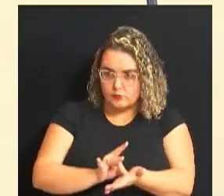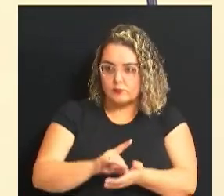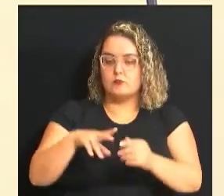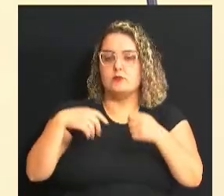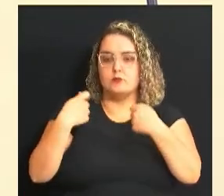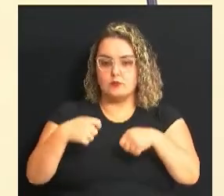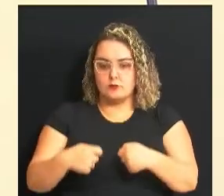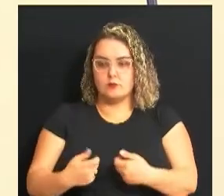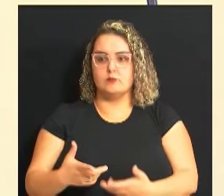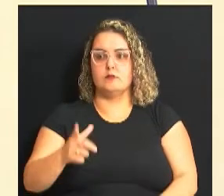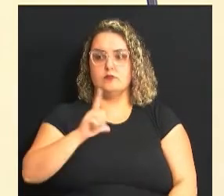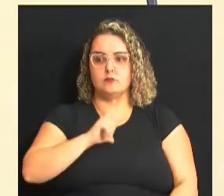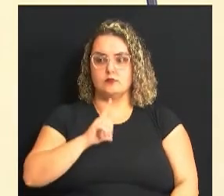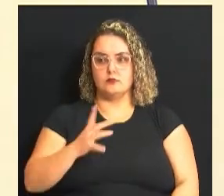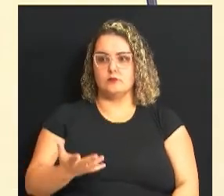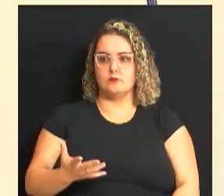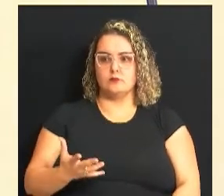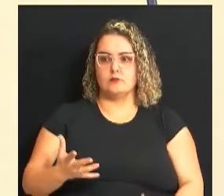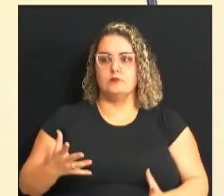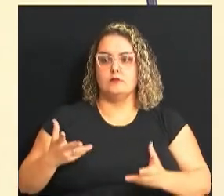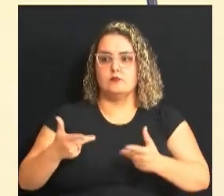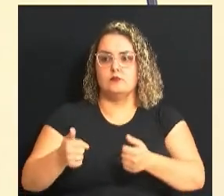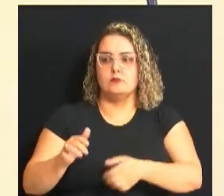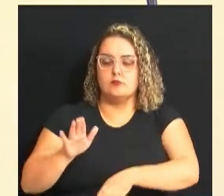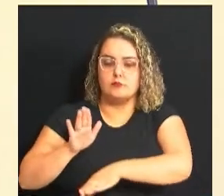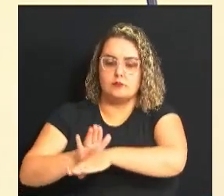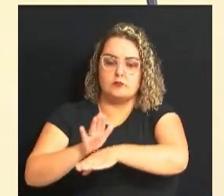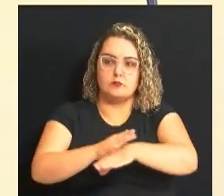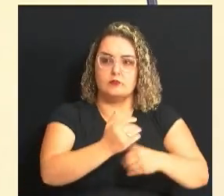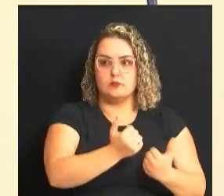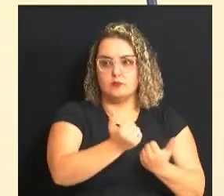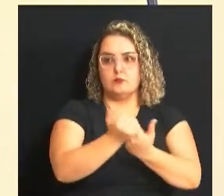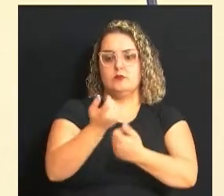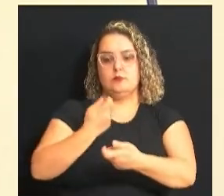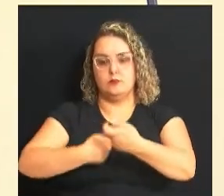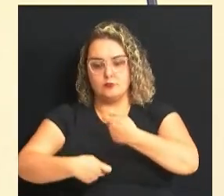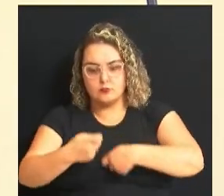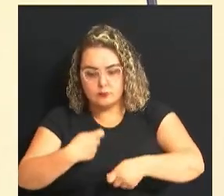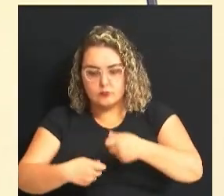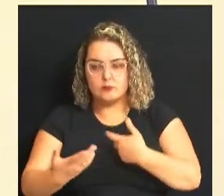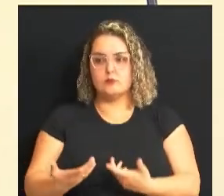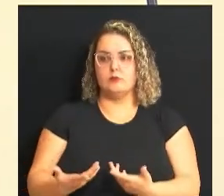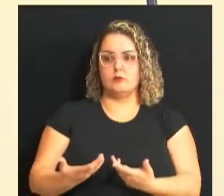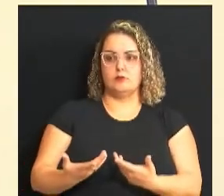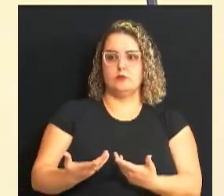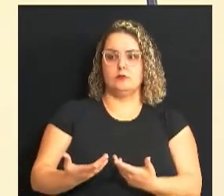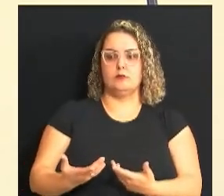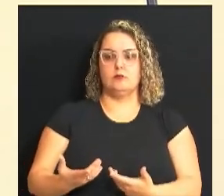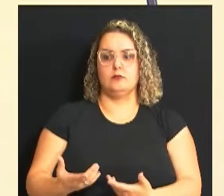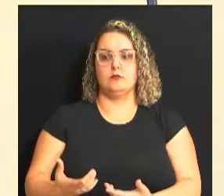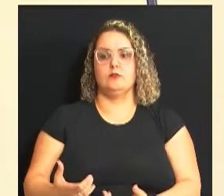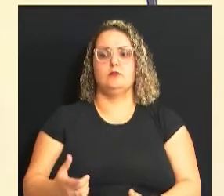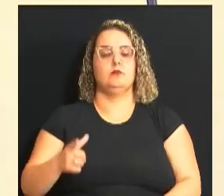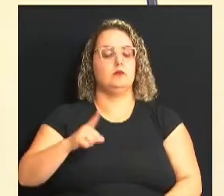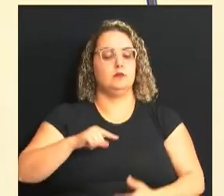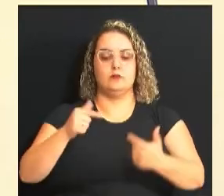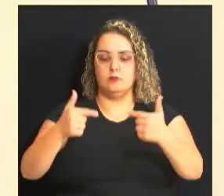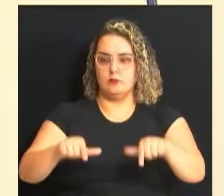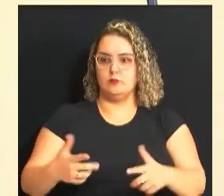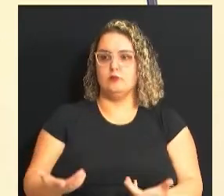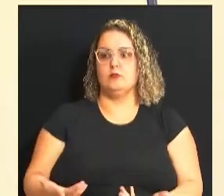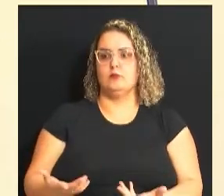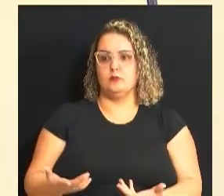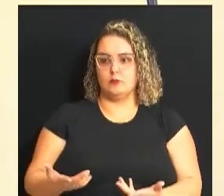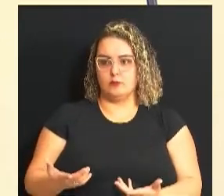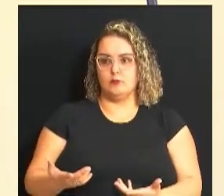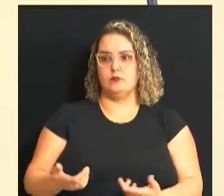necessário que haja todo um aparato administrativo. Então, tem que ter espaço físico, tem que ter